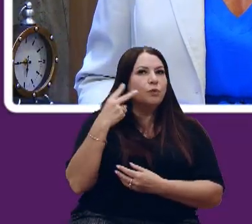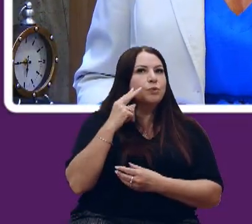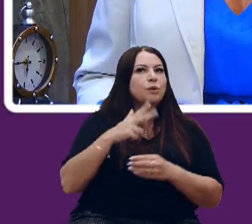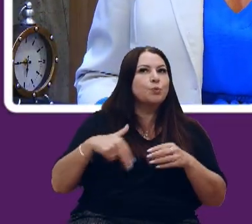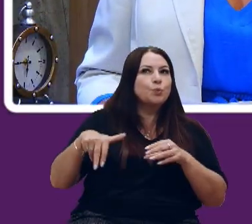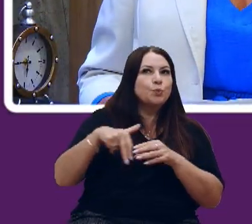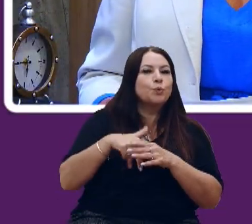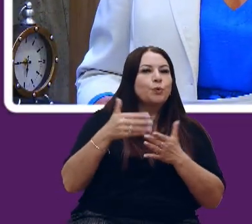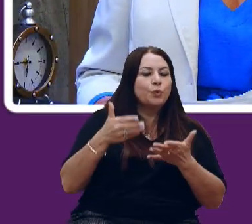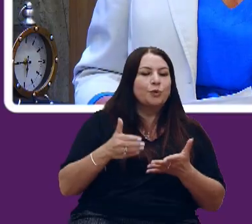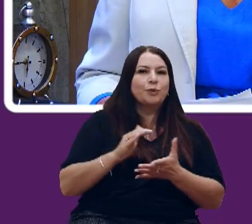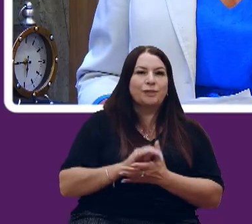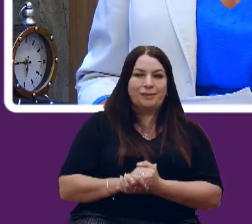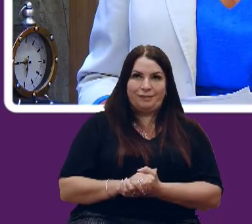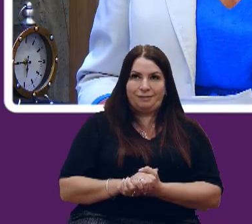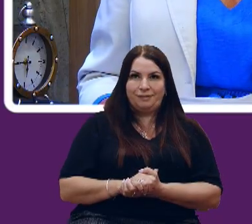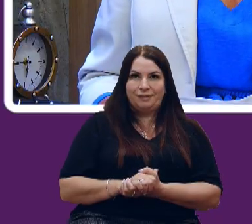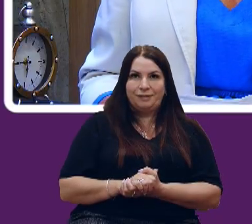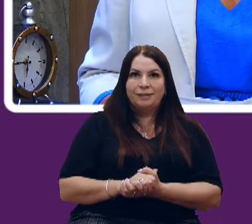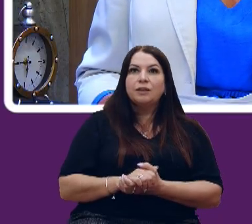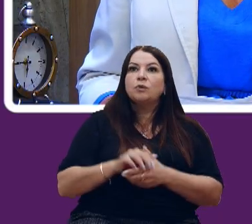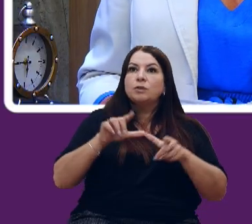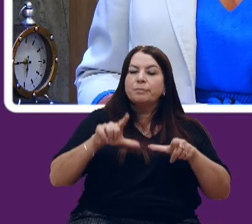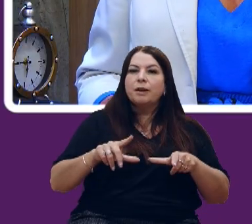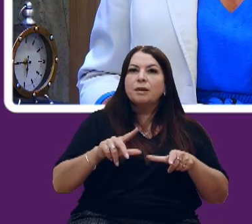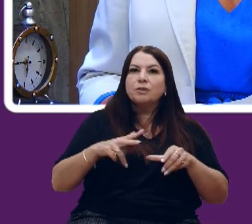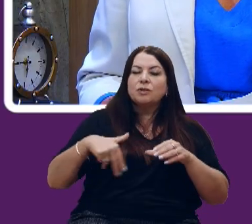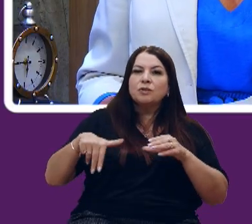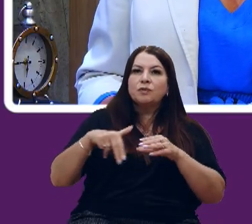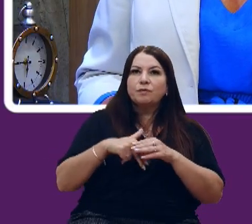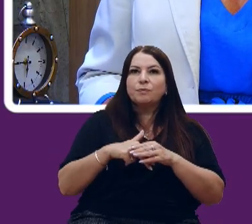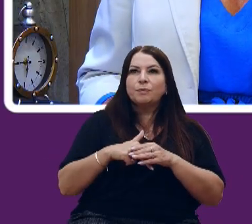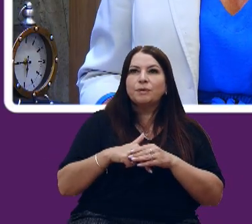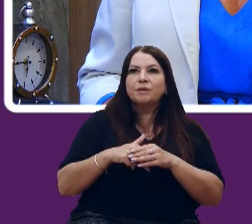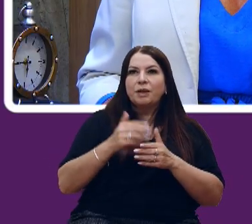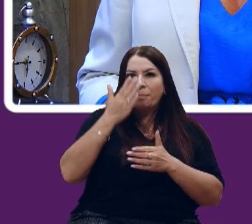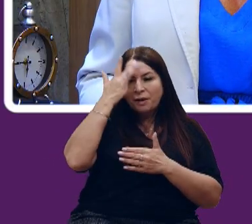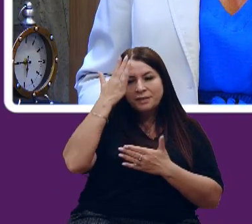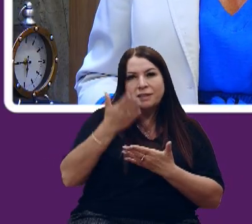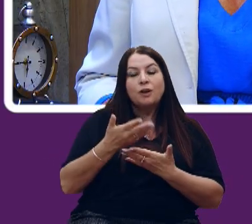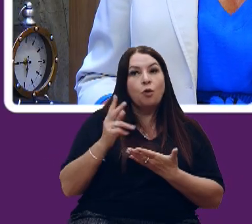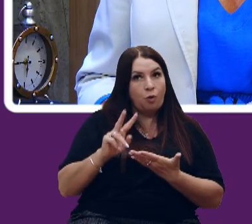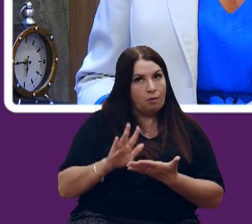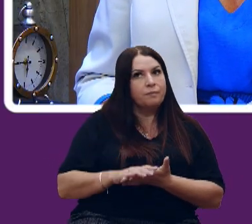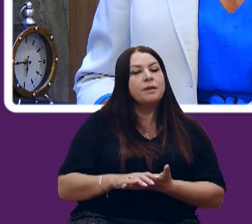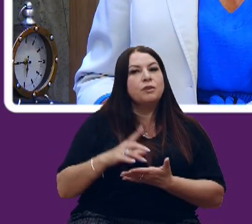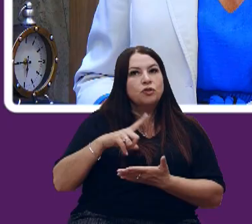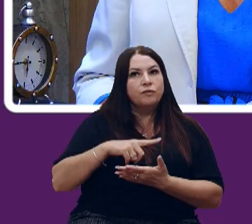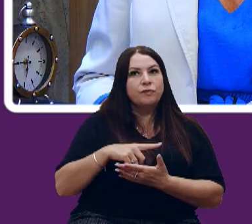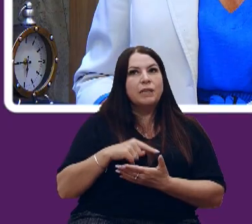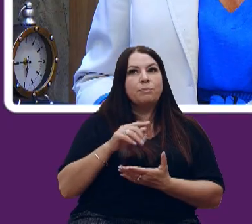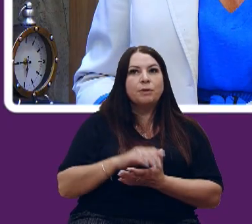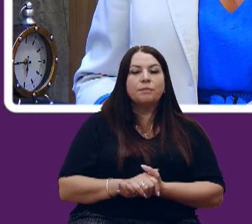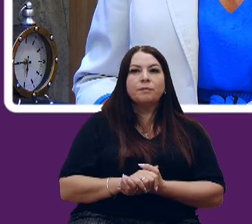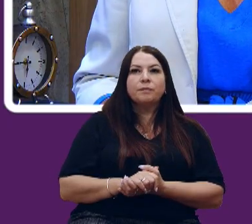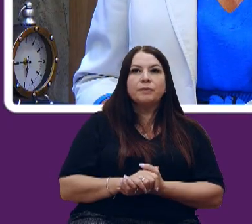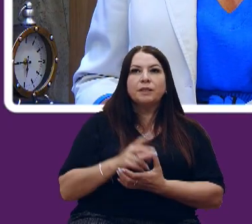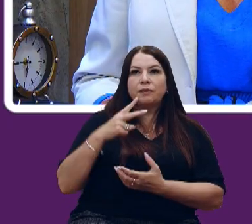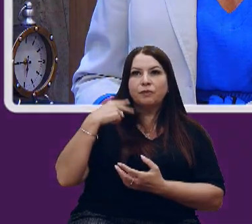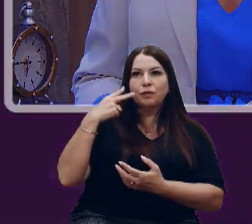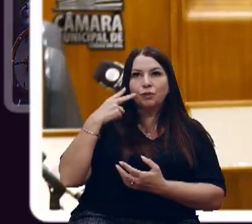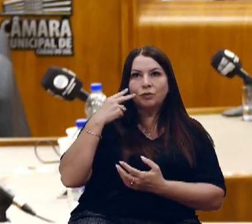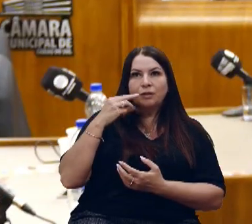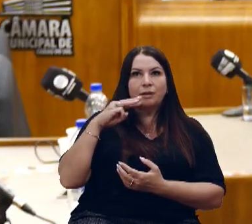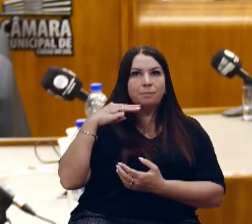que ocuparam a tribuna no espaço de hoje do Grande Expediente? Marcelo. Olha, Vivi, nós tivemos aí a vereadora